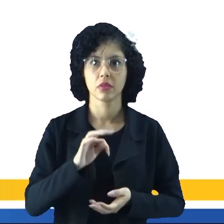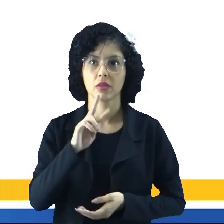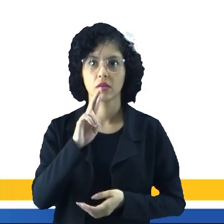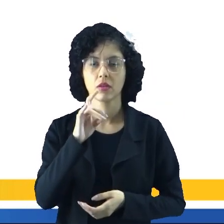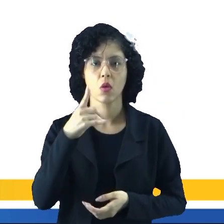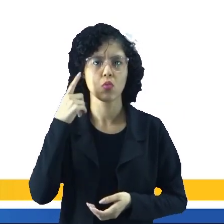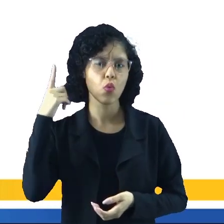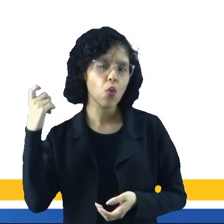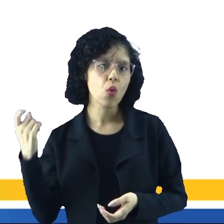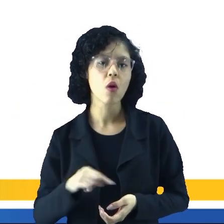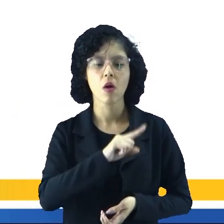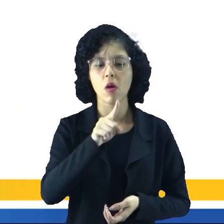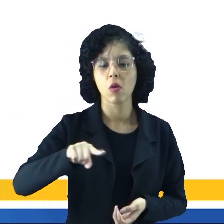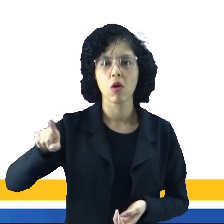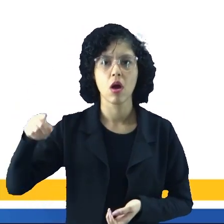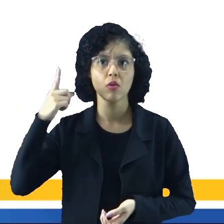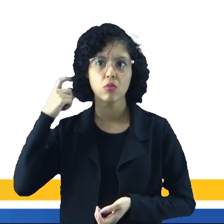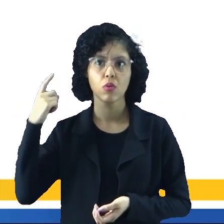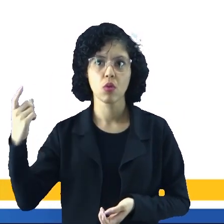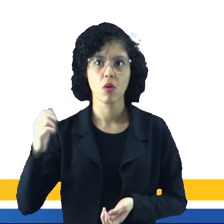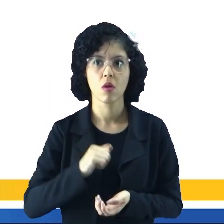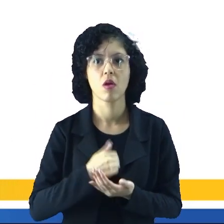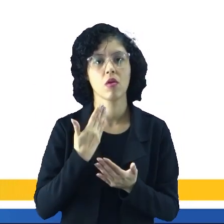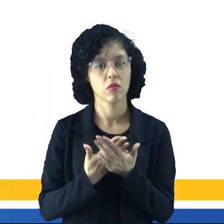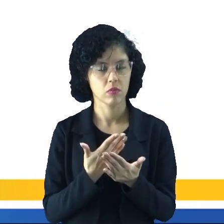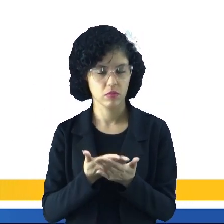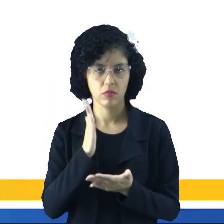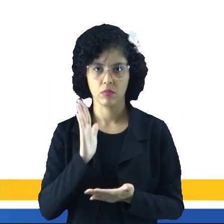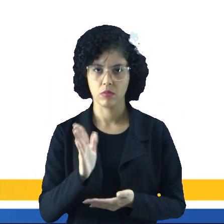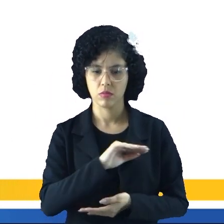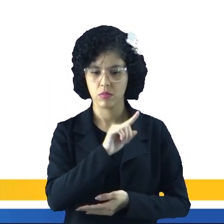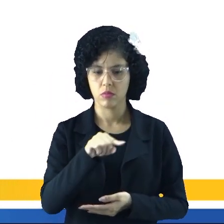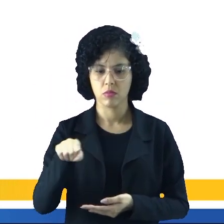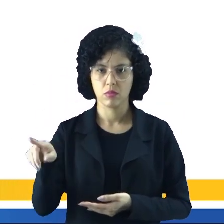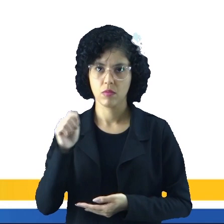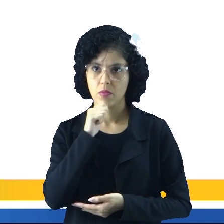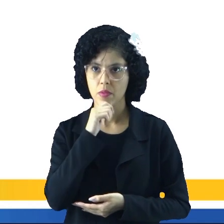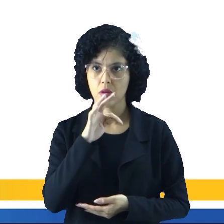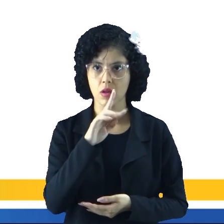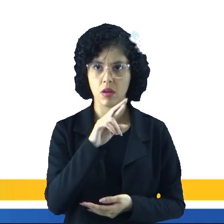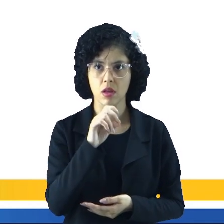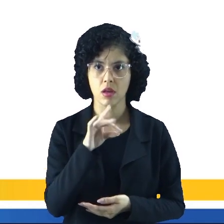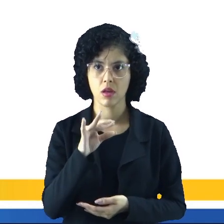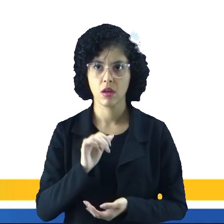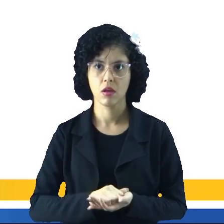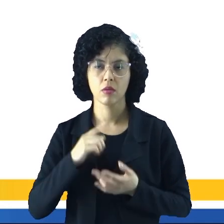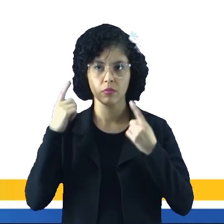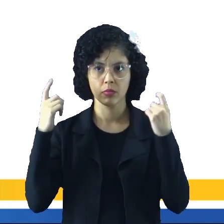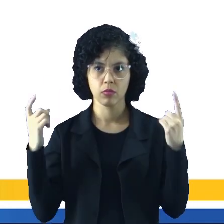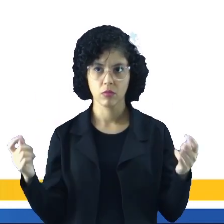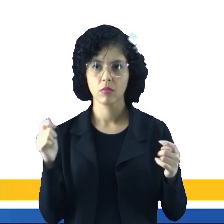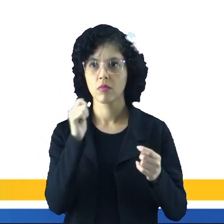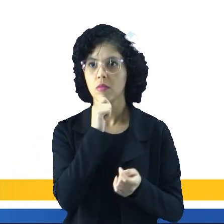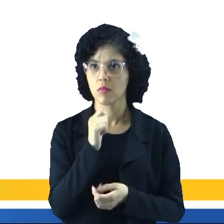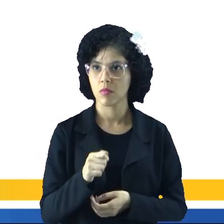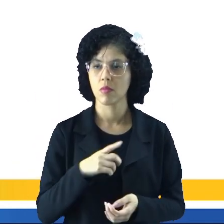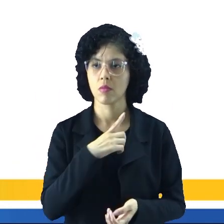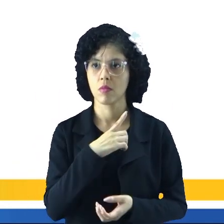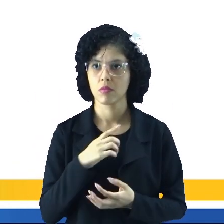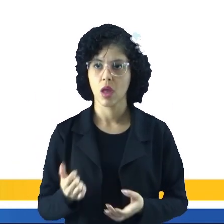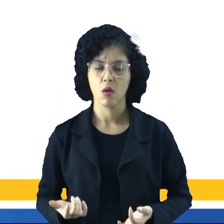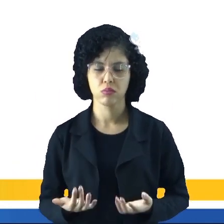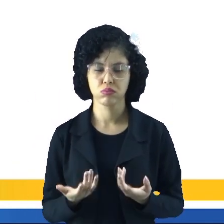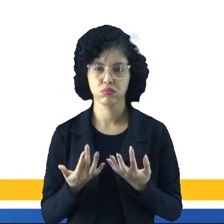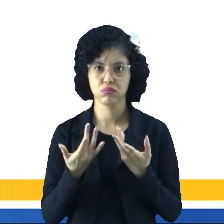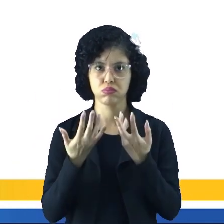trovão é uma onda sonora. Nós já estudamos sobre esse assunto de ondas, né? Então, o trovão é uma onda sonora provocada pelo